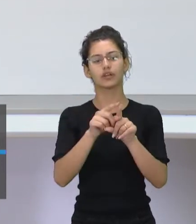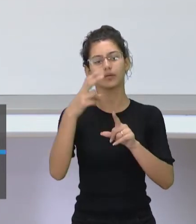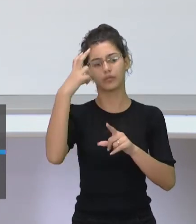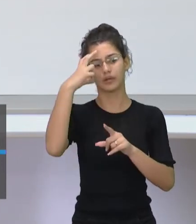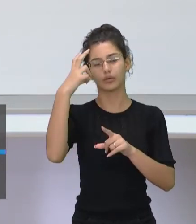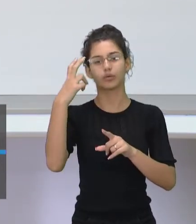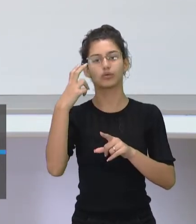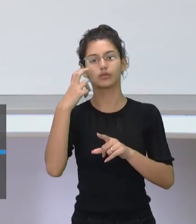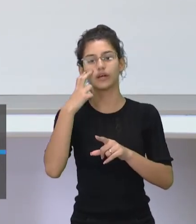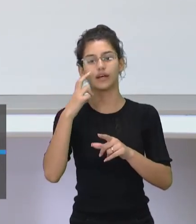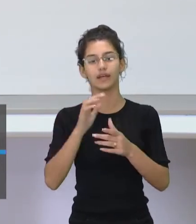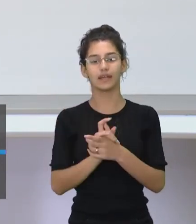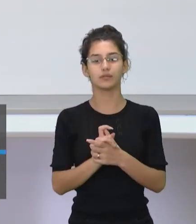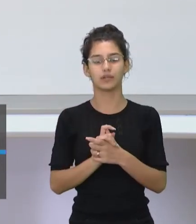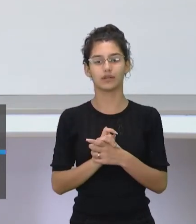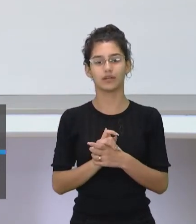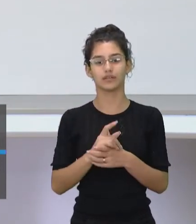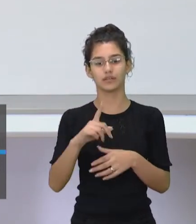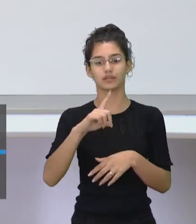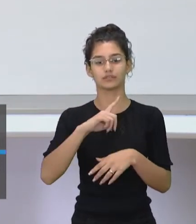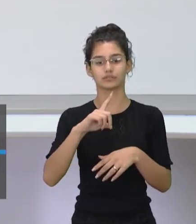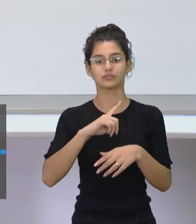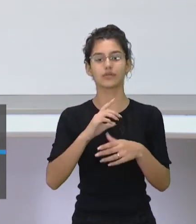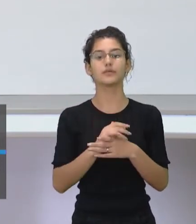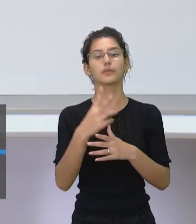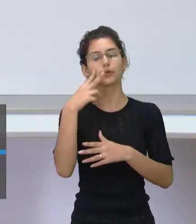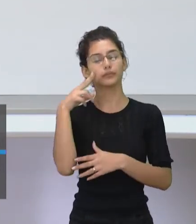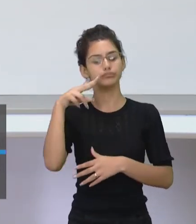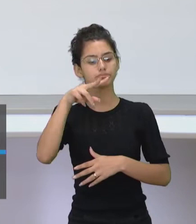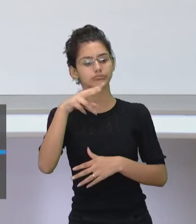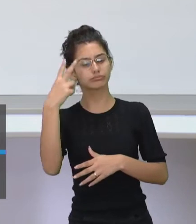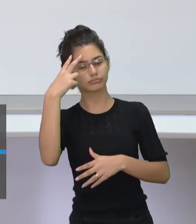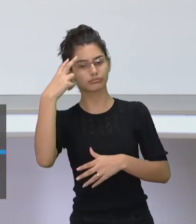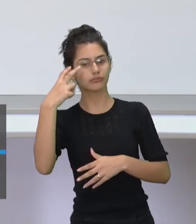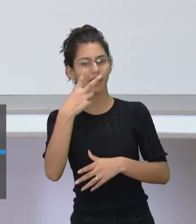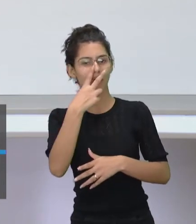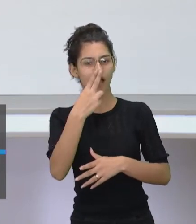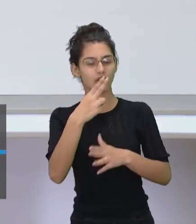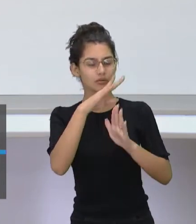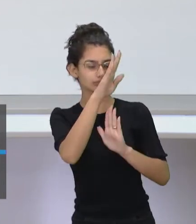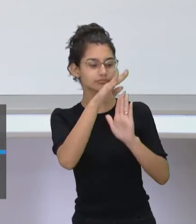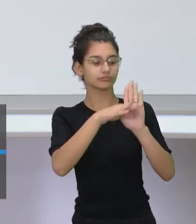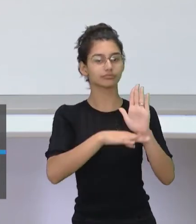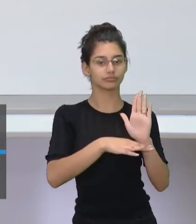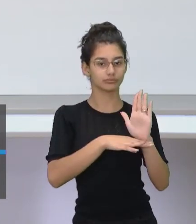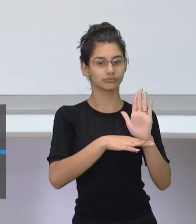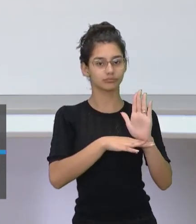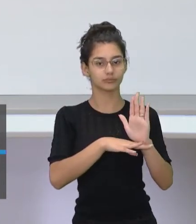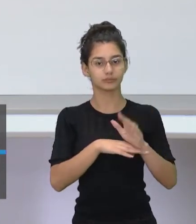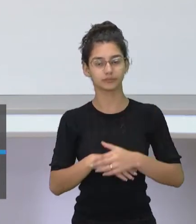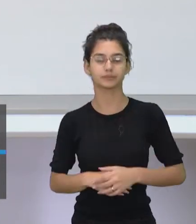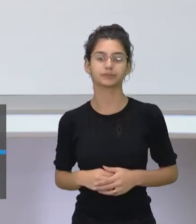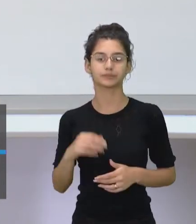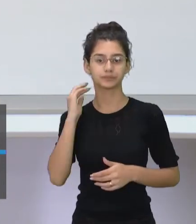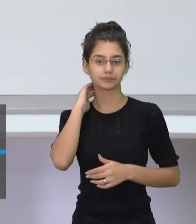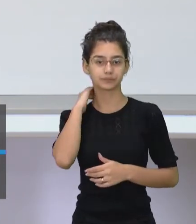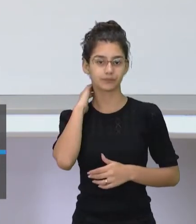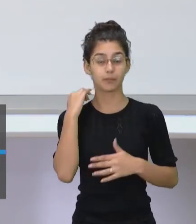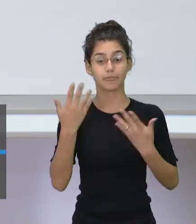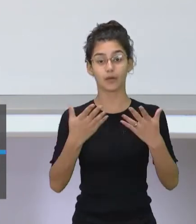estava acontecendo aqui já há milhões de anos, eles olham para a cultura e acham que são inferiores. Então, assim,